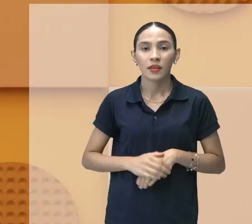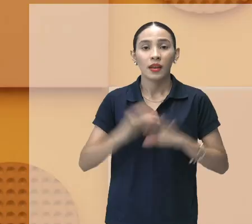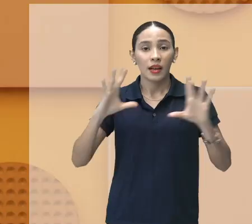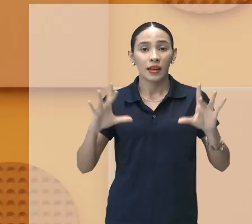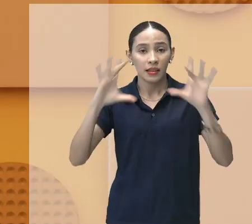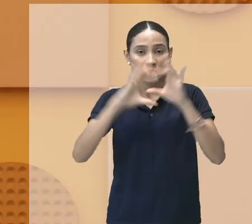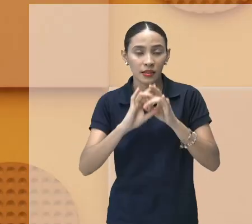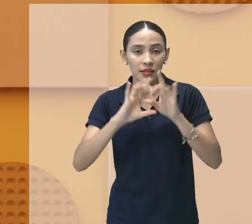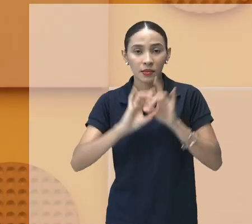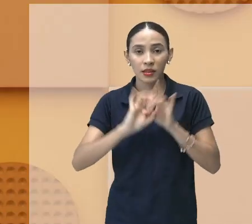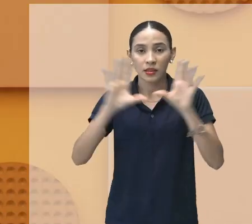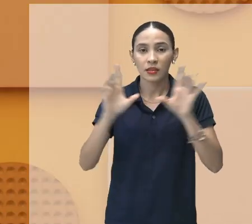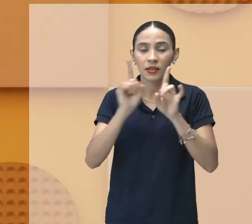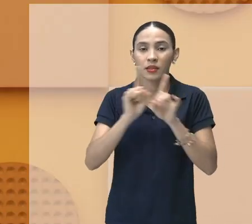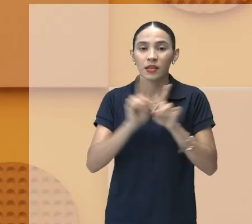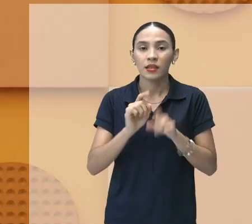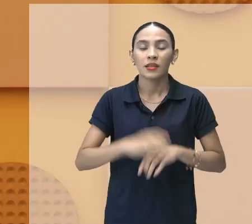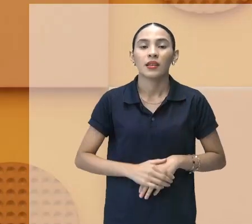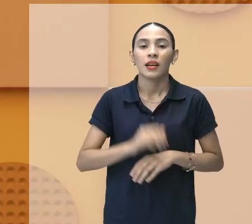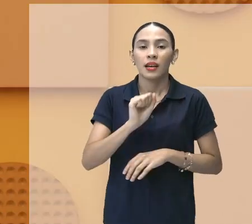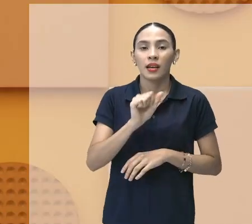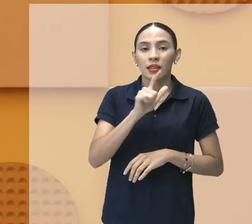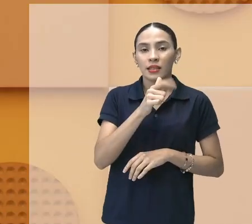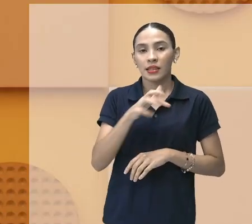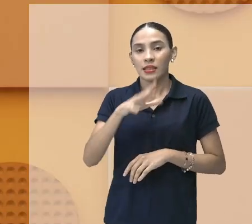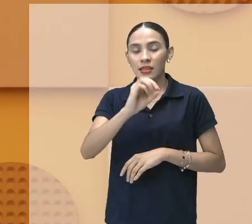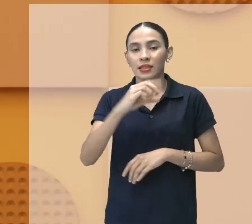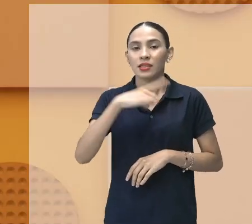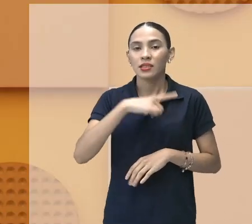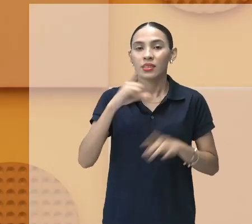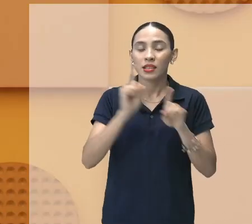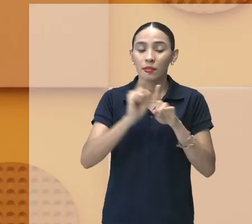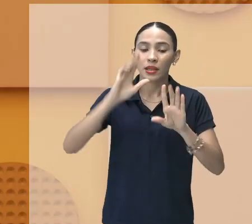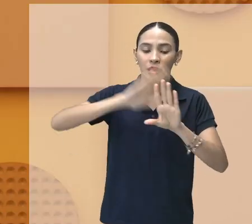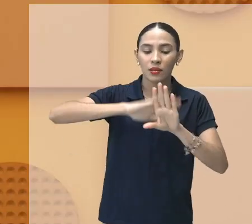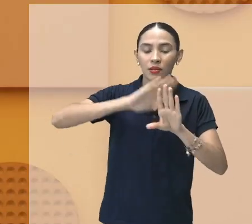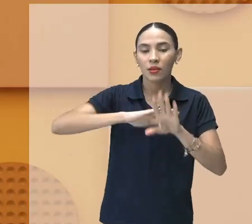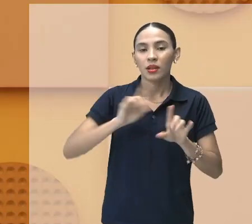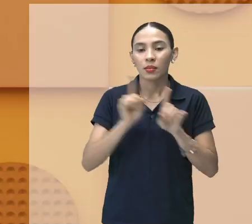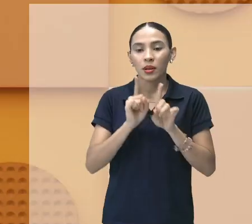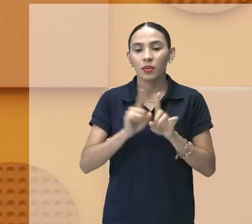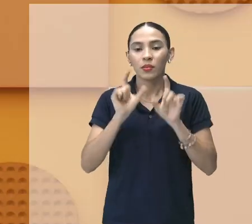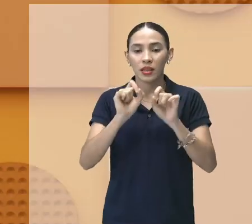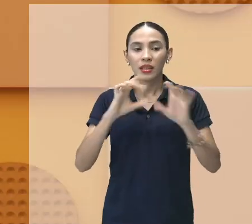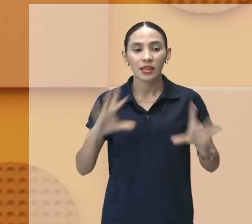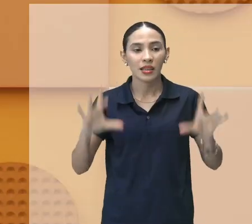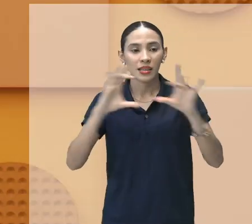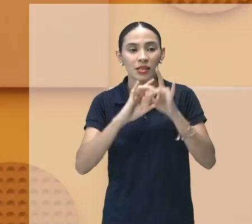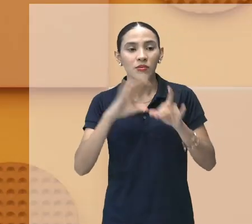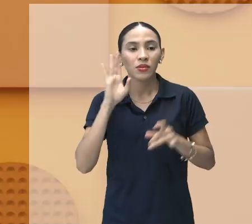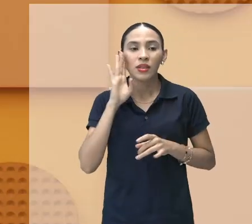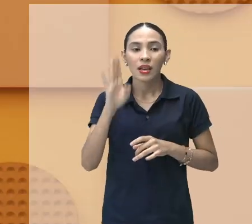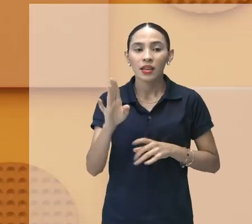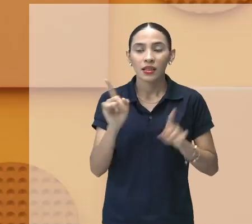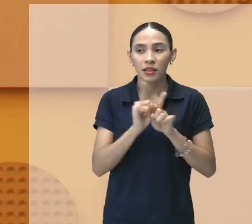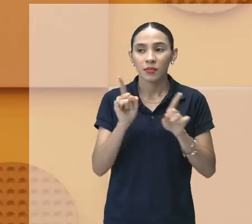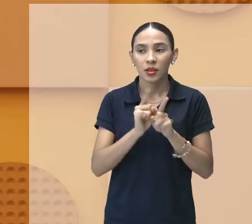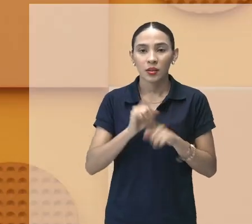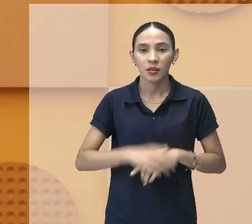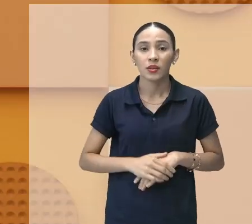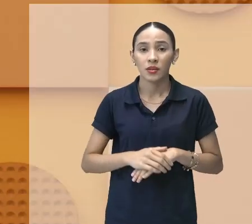Aliança Nacional Libertadora, os aliancistas, que tinham, ideologicamente falando, ligação diretamente ali com